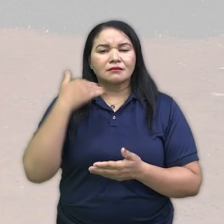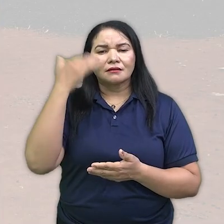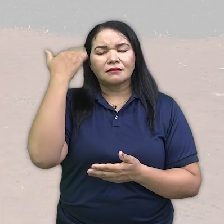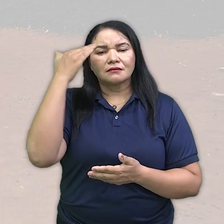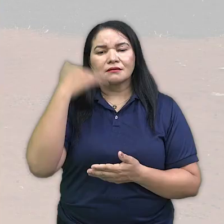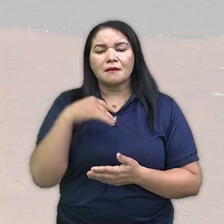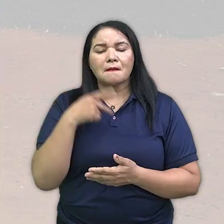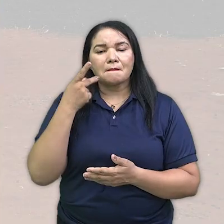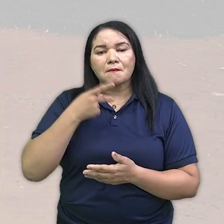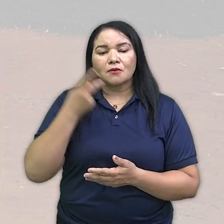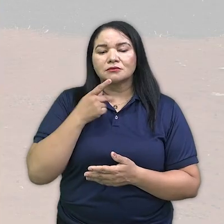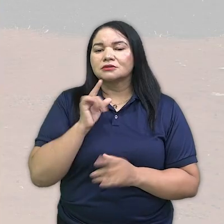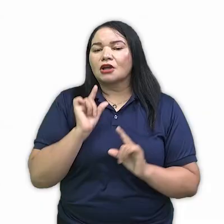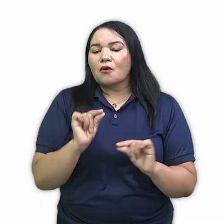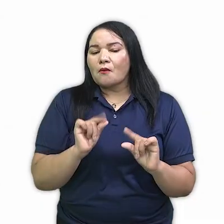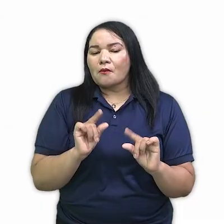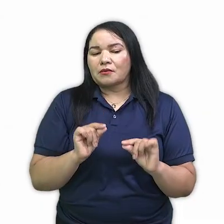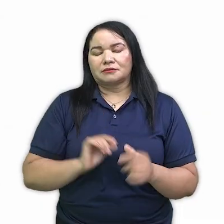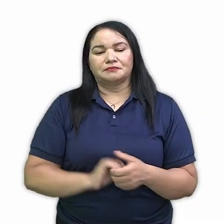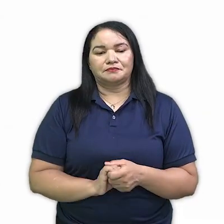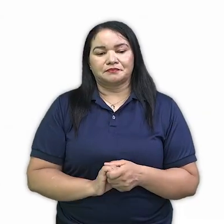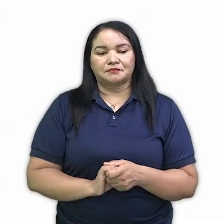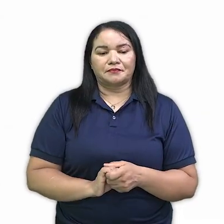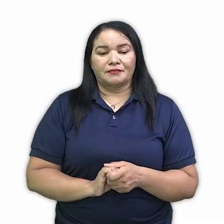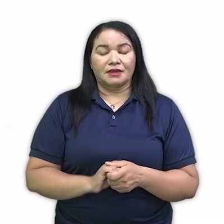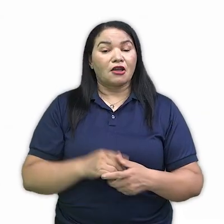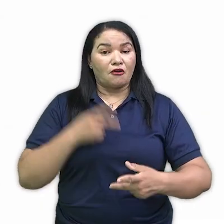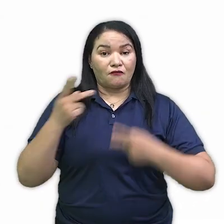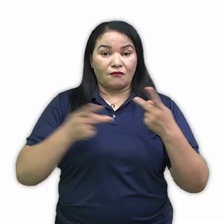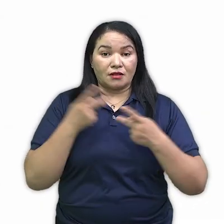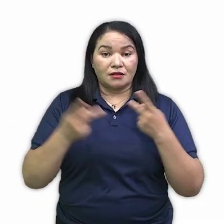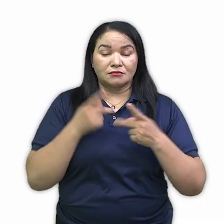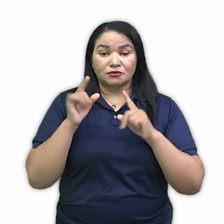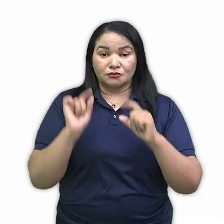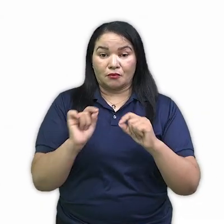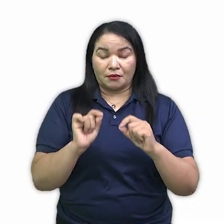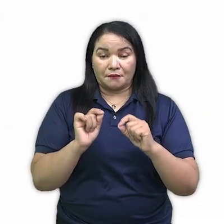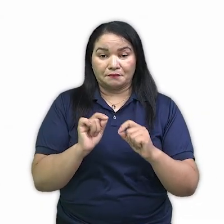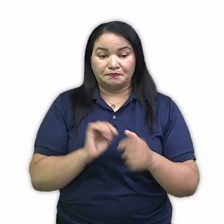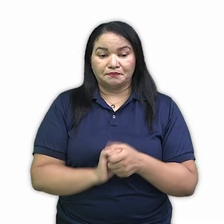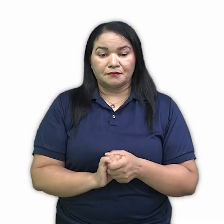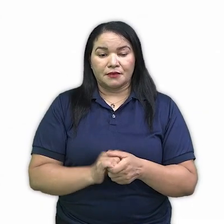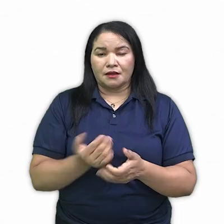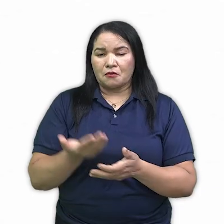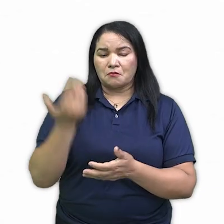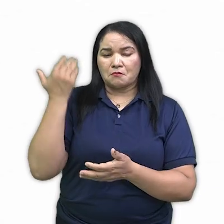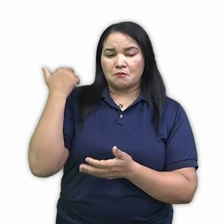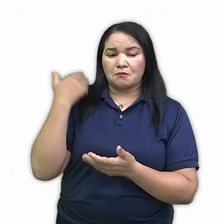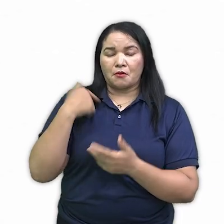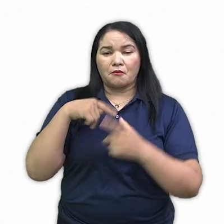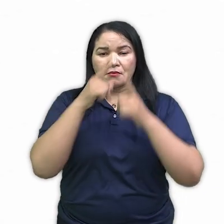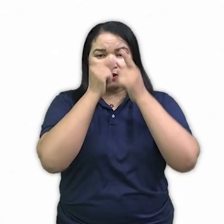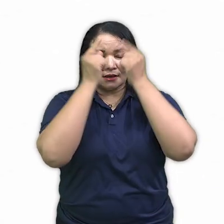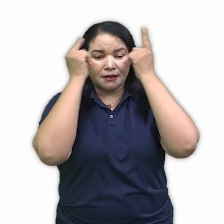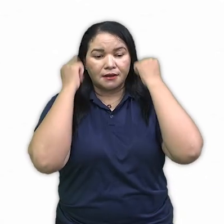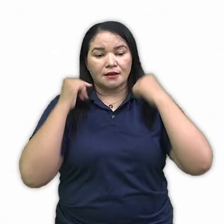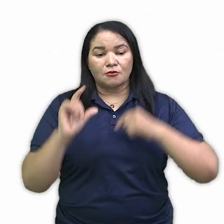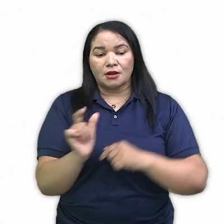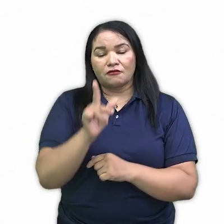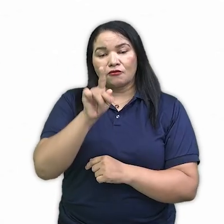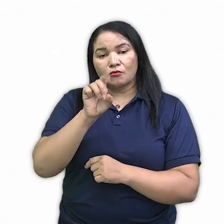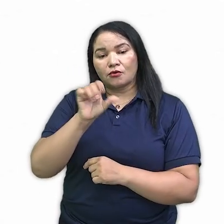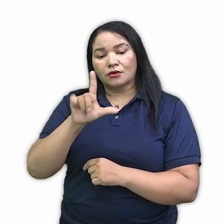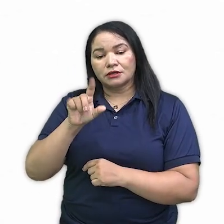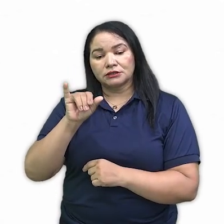é política? Vamos lá, olha só. Quando nós falamos de política, a gente está vindo lá da polis, do